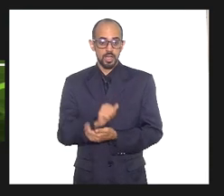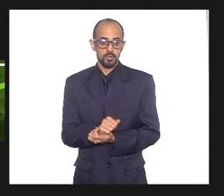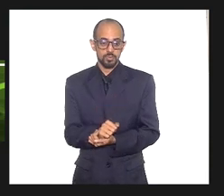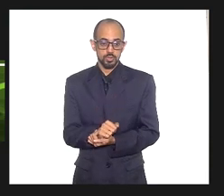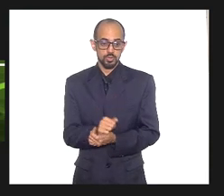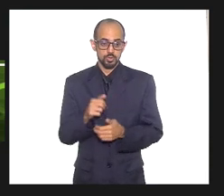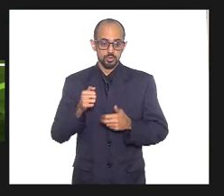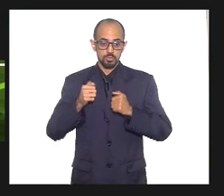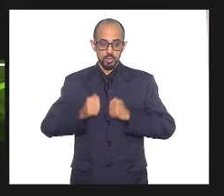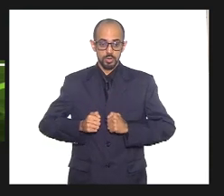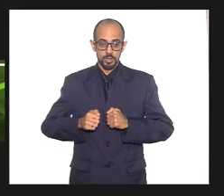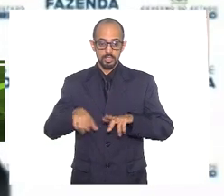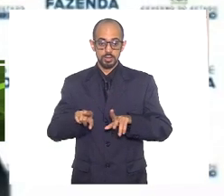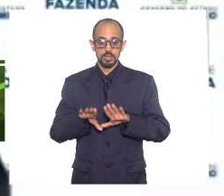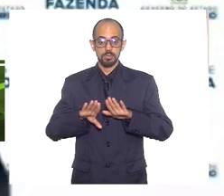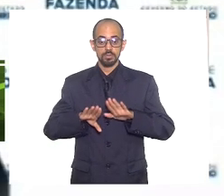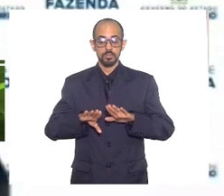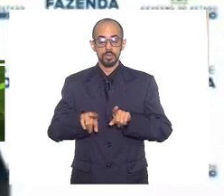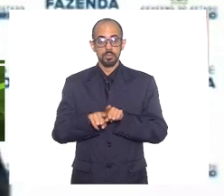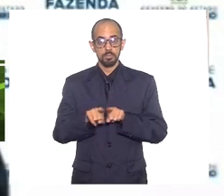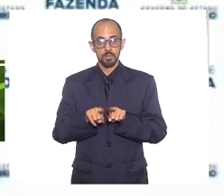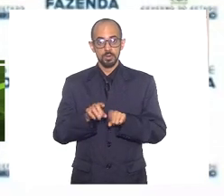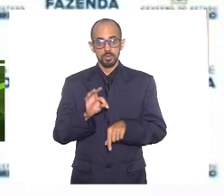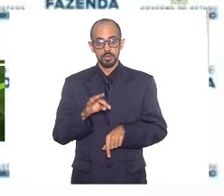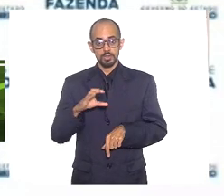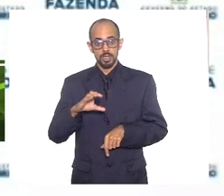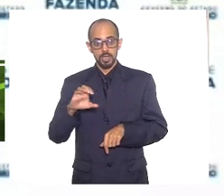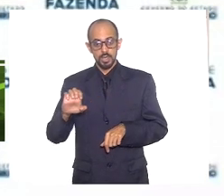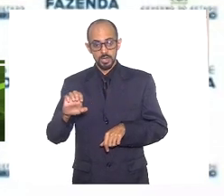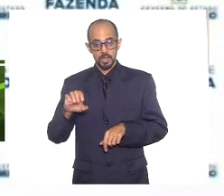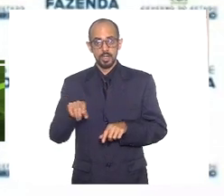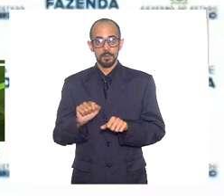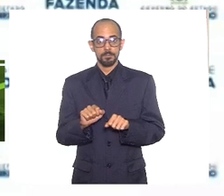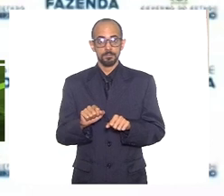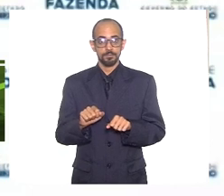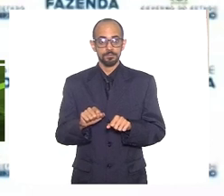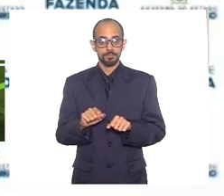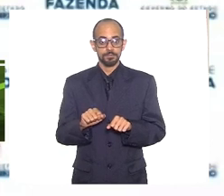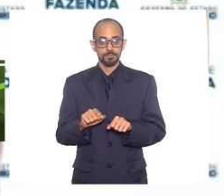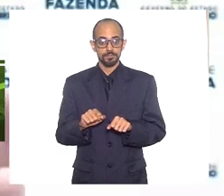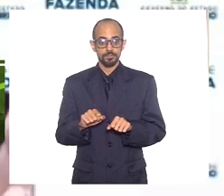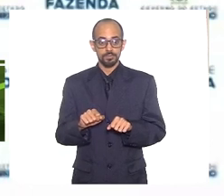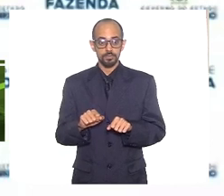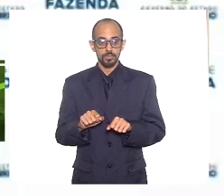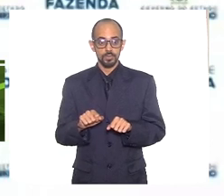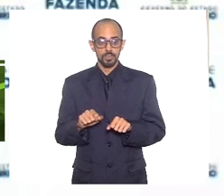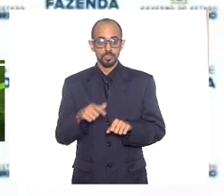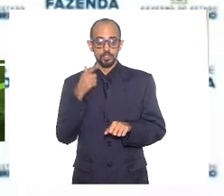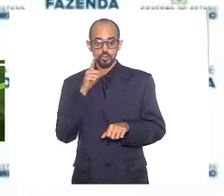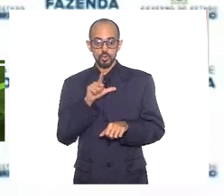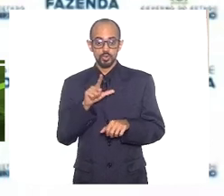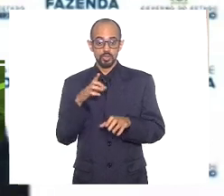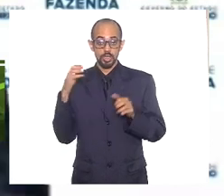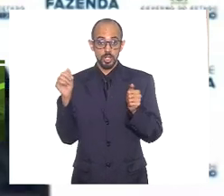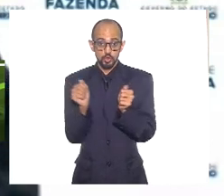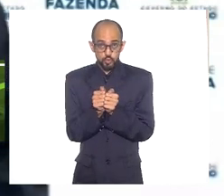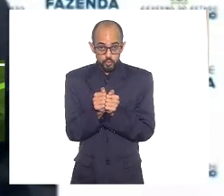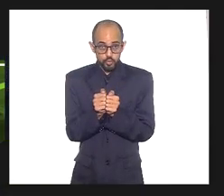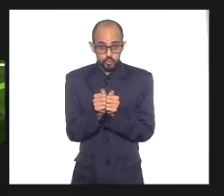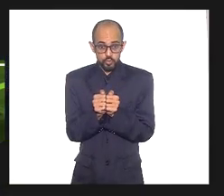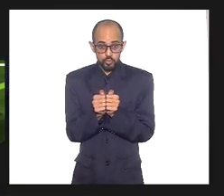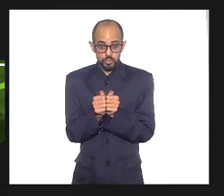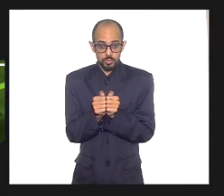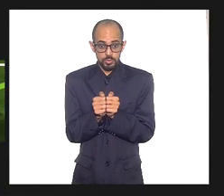a PGE, mais a Defensoria Pública, de tal forma que a gente construa em conjunto e